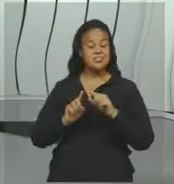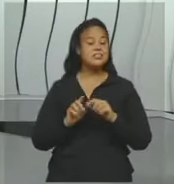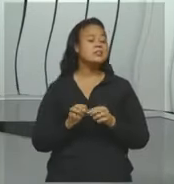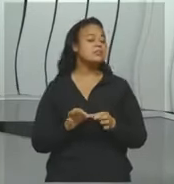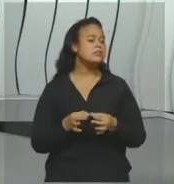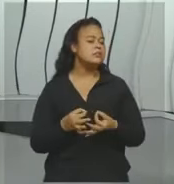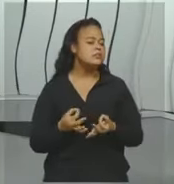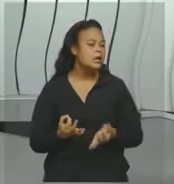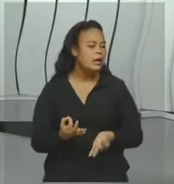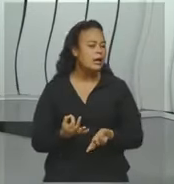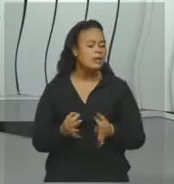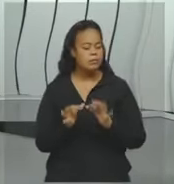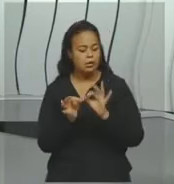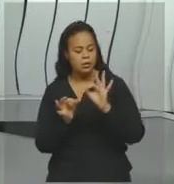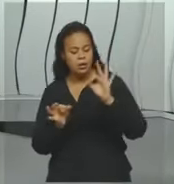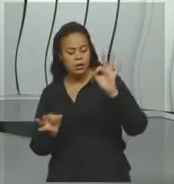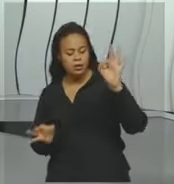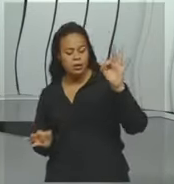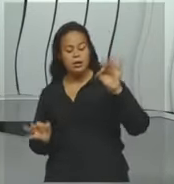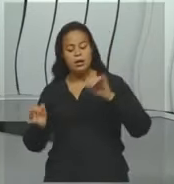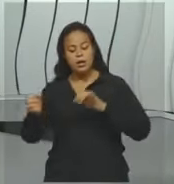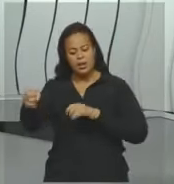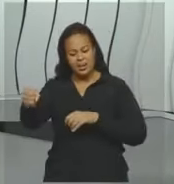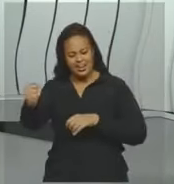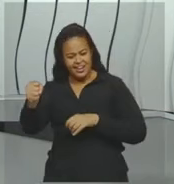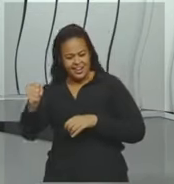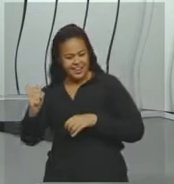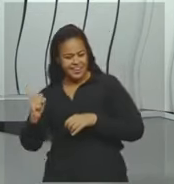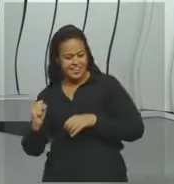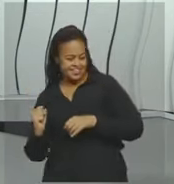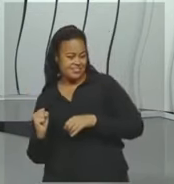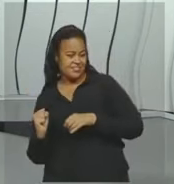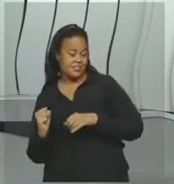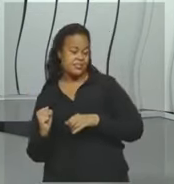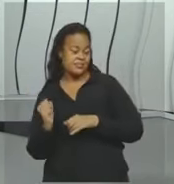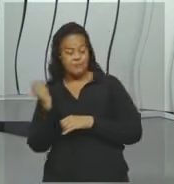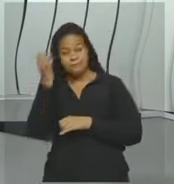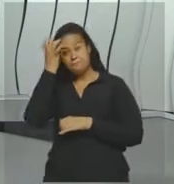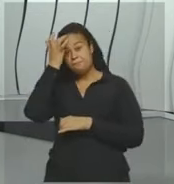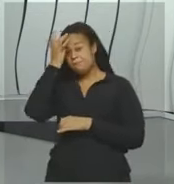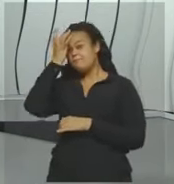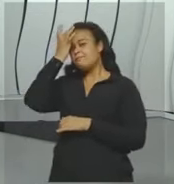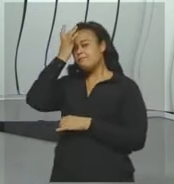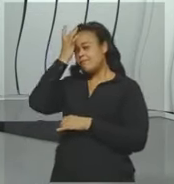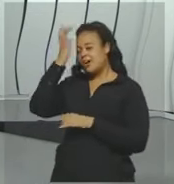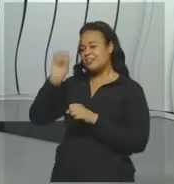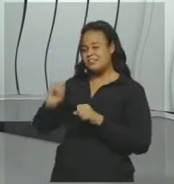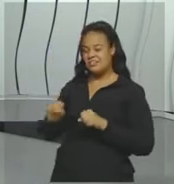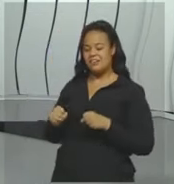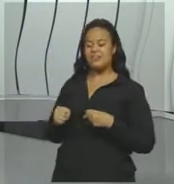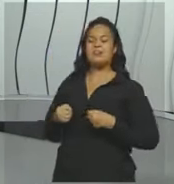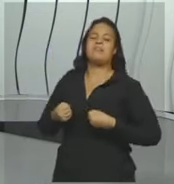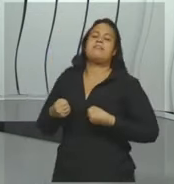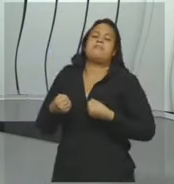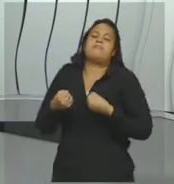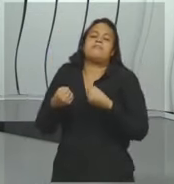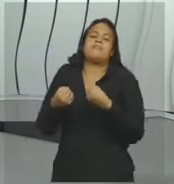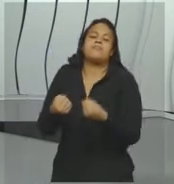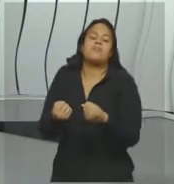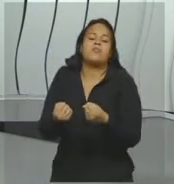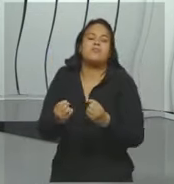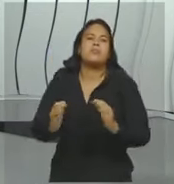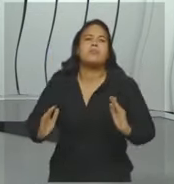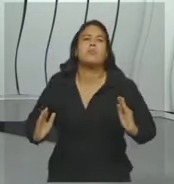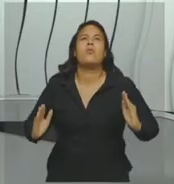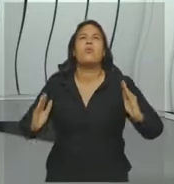como rampas, como alavancas, mas que facilitavam e diminuíam muito a força necessária para erguer aqueles